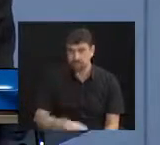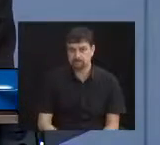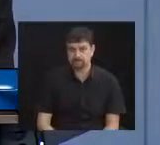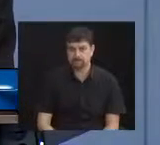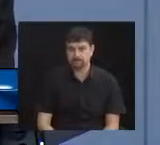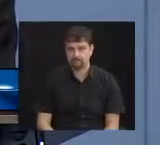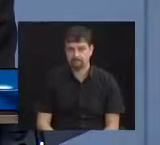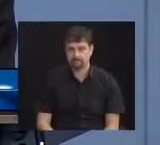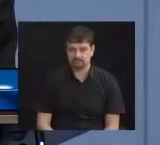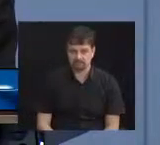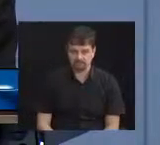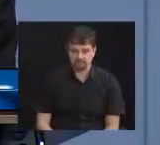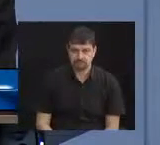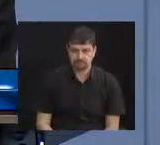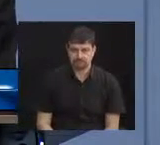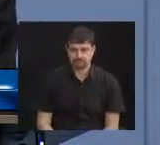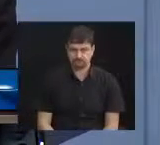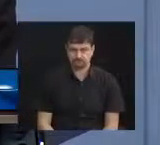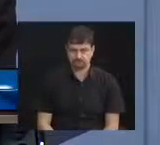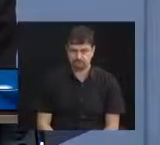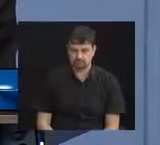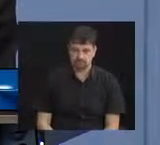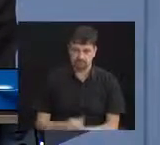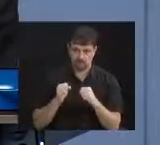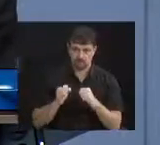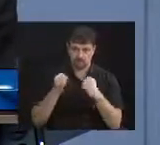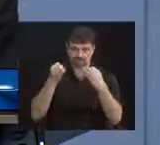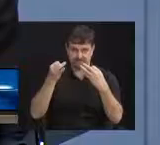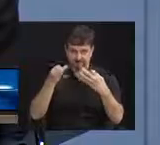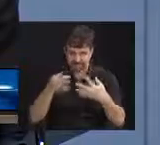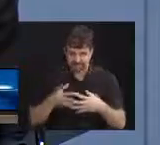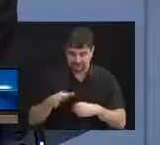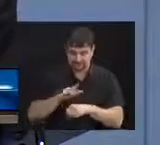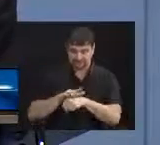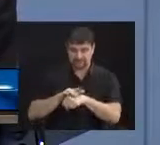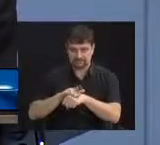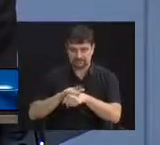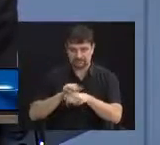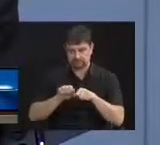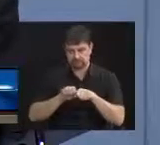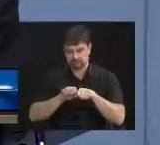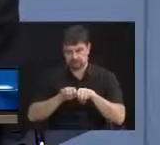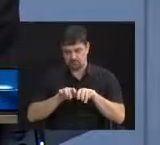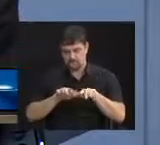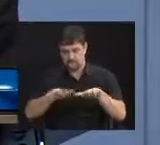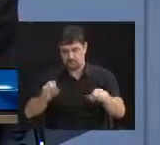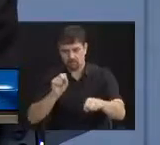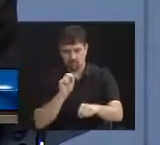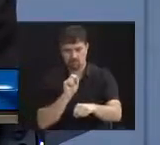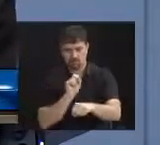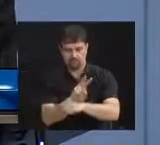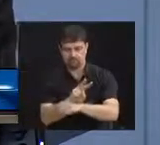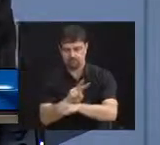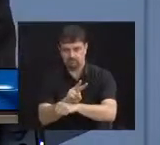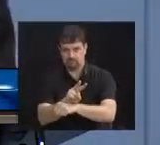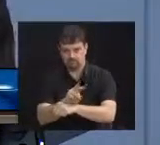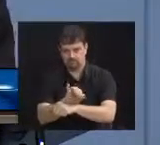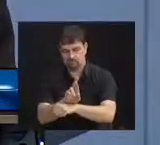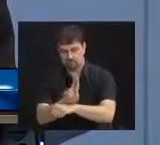Essa crise, eu posso dizer assim, essa epidemia, esse vírus,